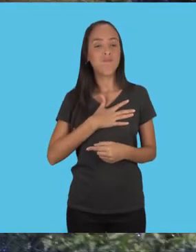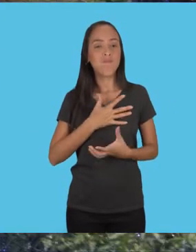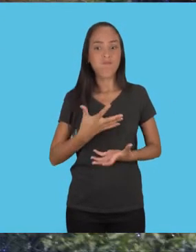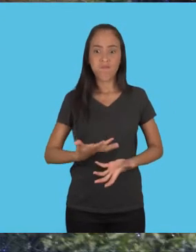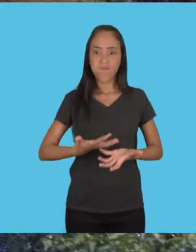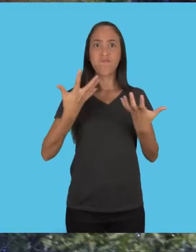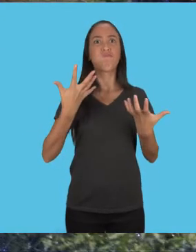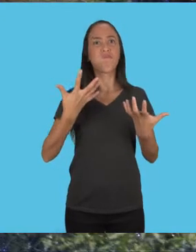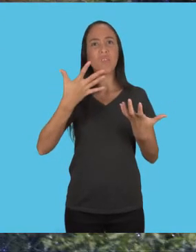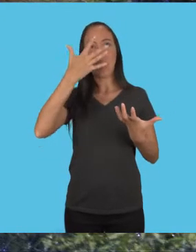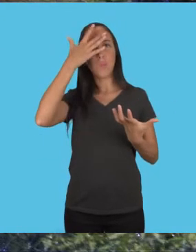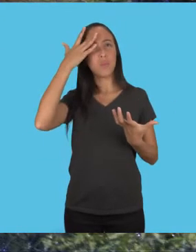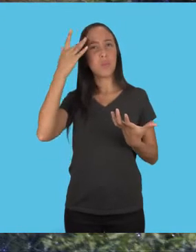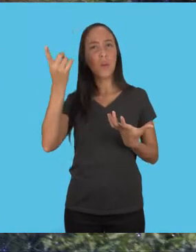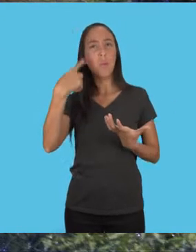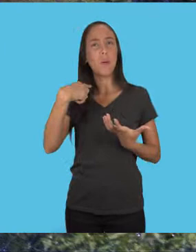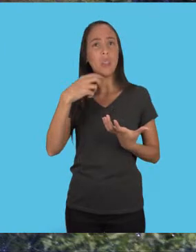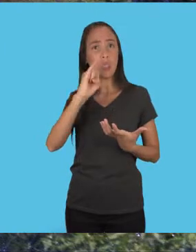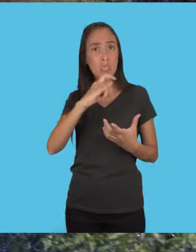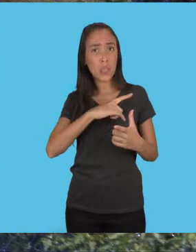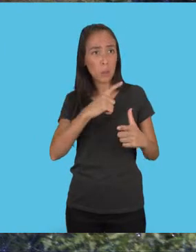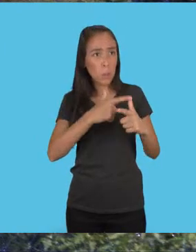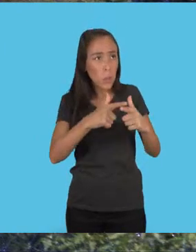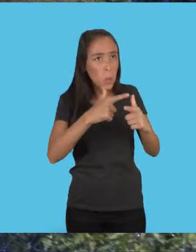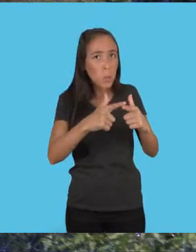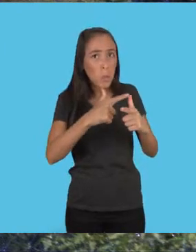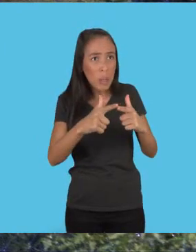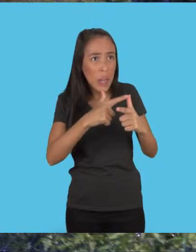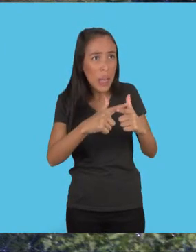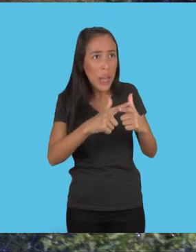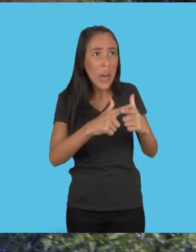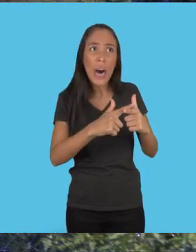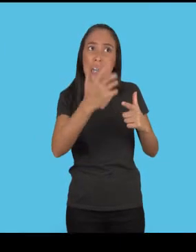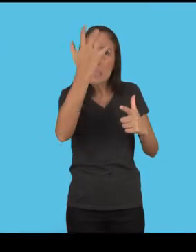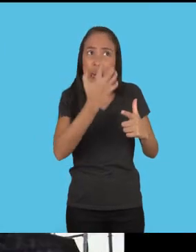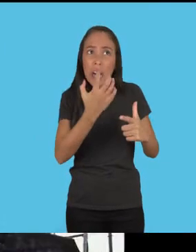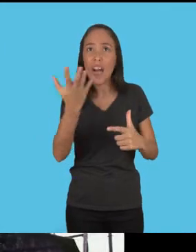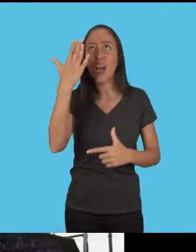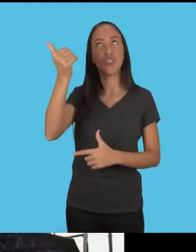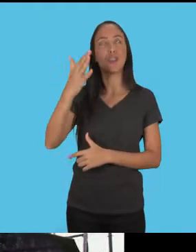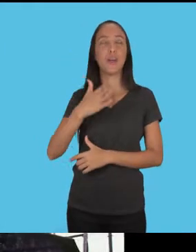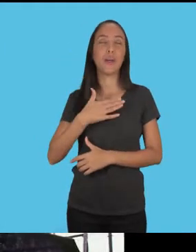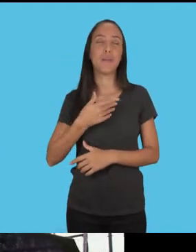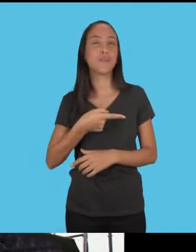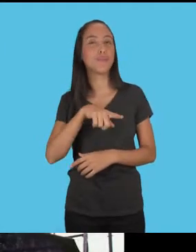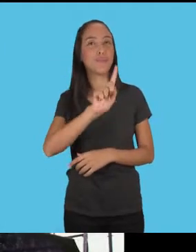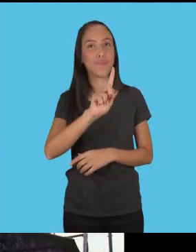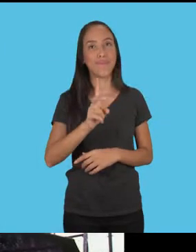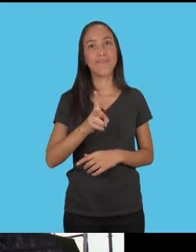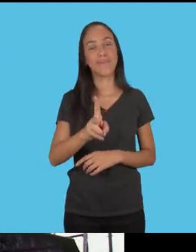subiu e o pessoal então me mandava, quando tinha um problema duro, era eu que ia.